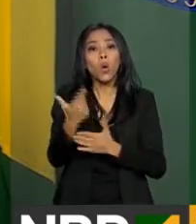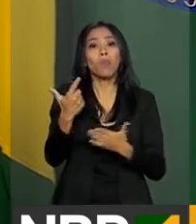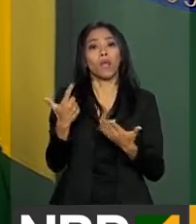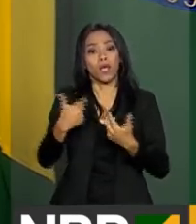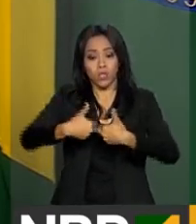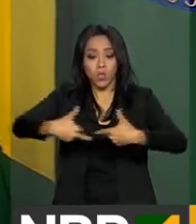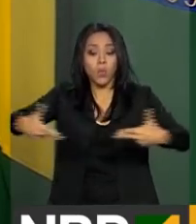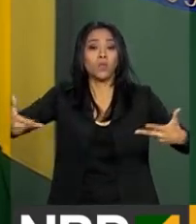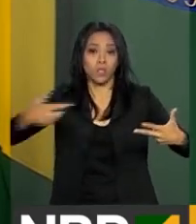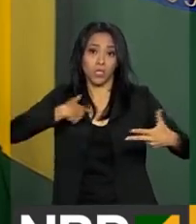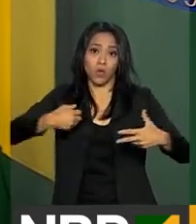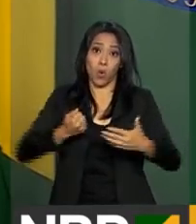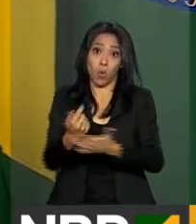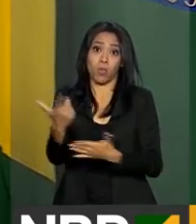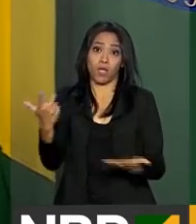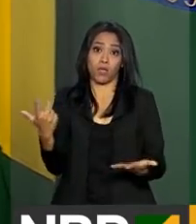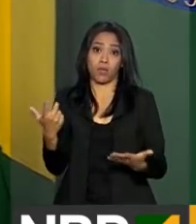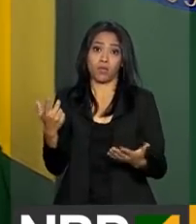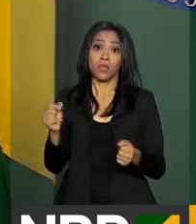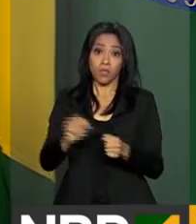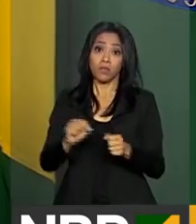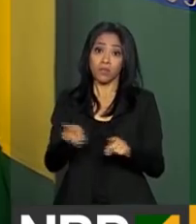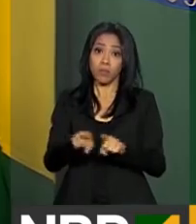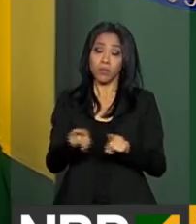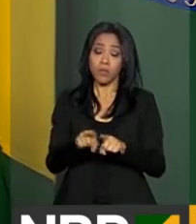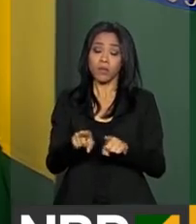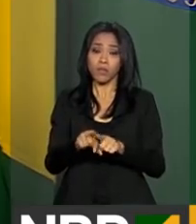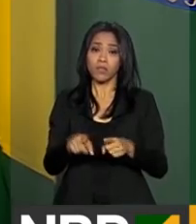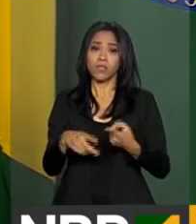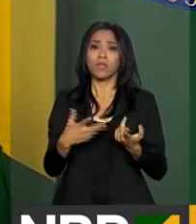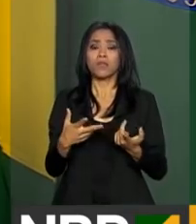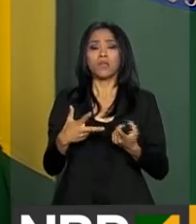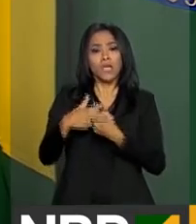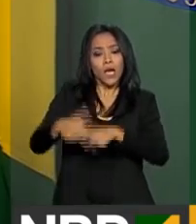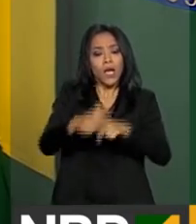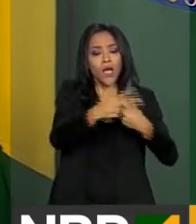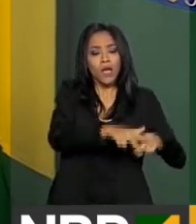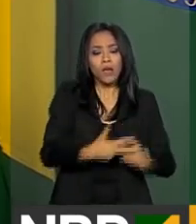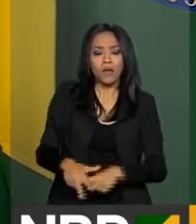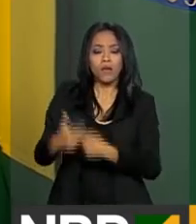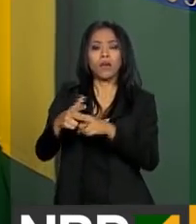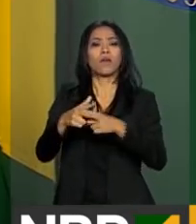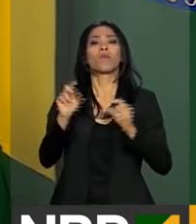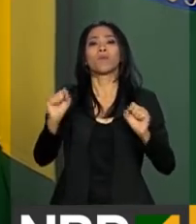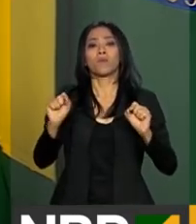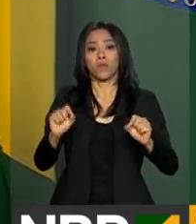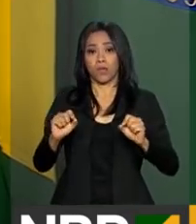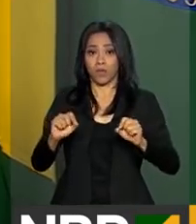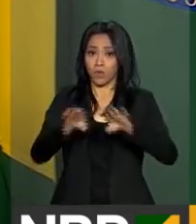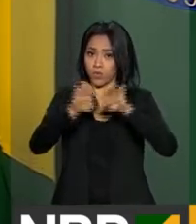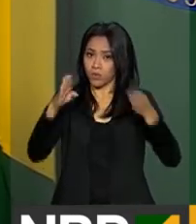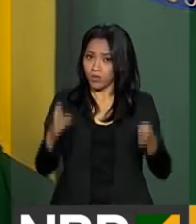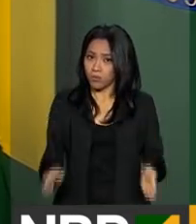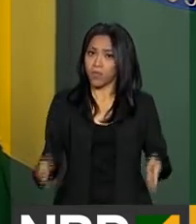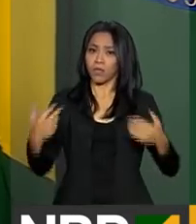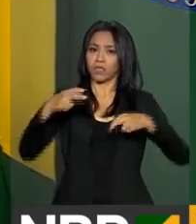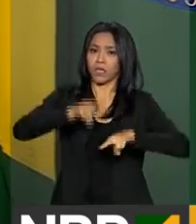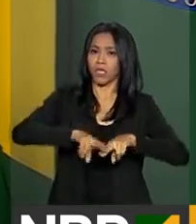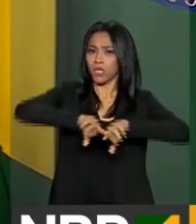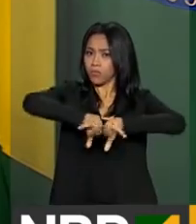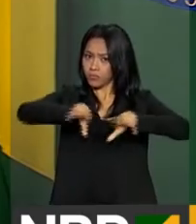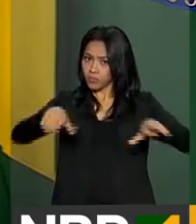comprei e reformar os imóveis que reformei só